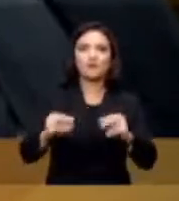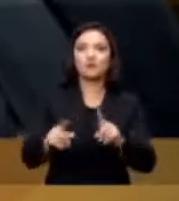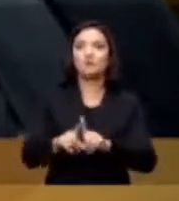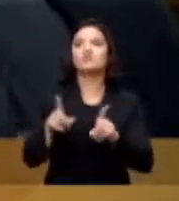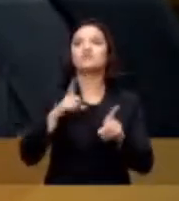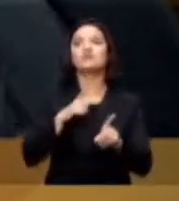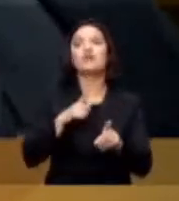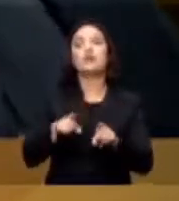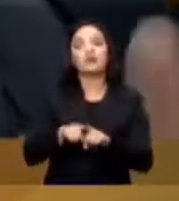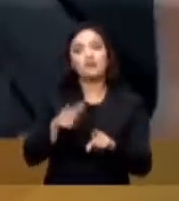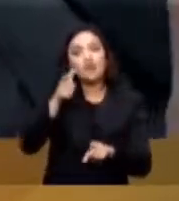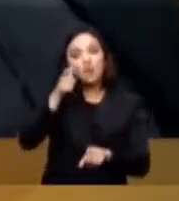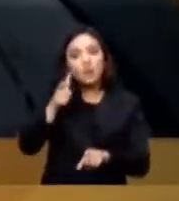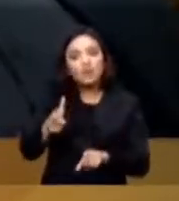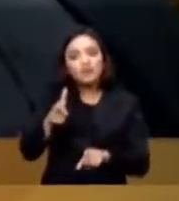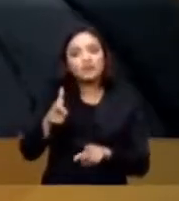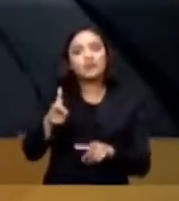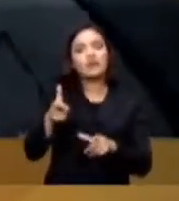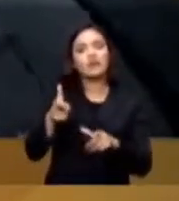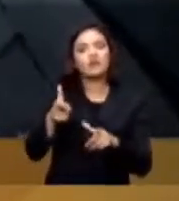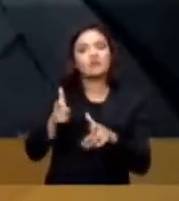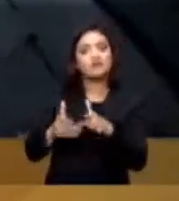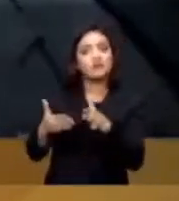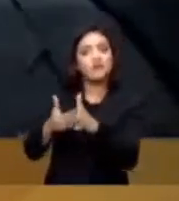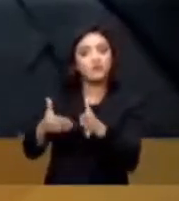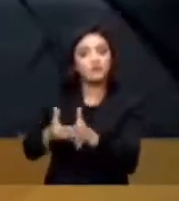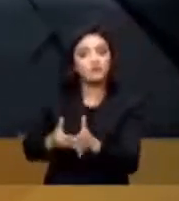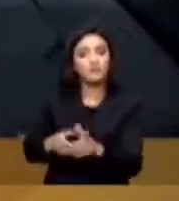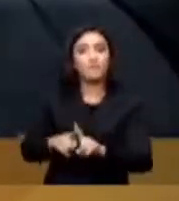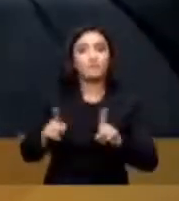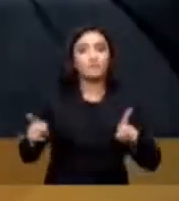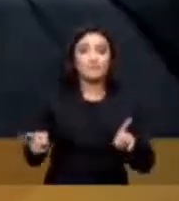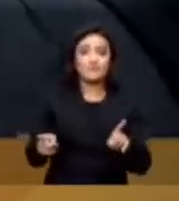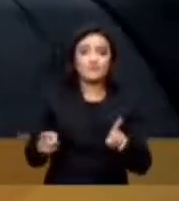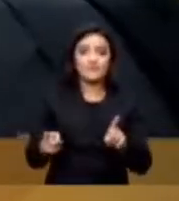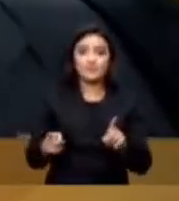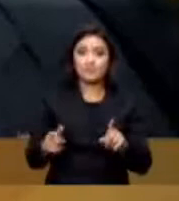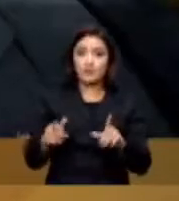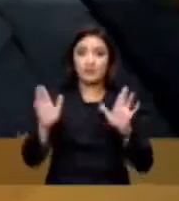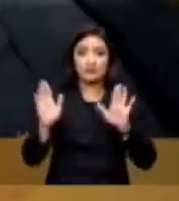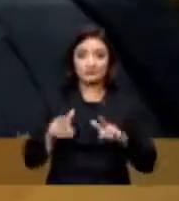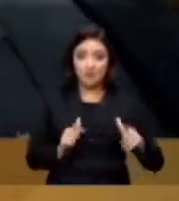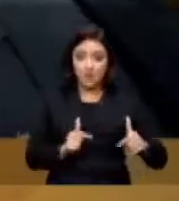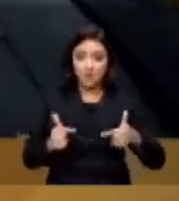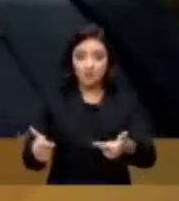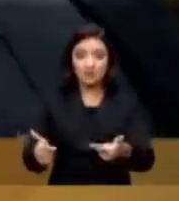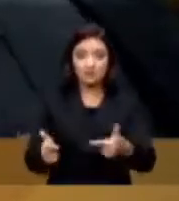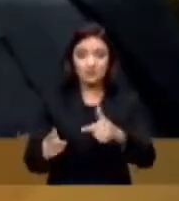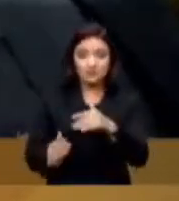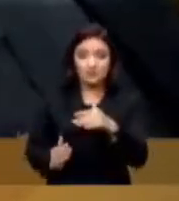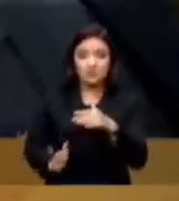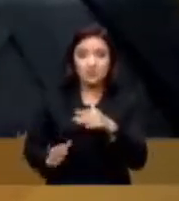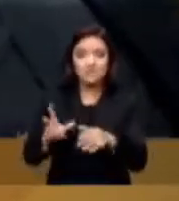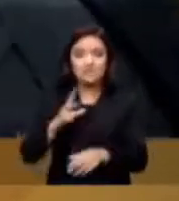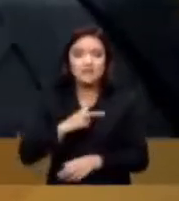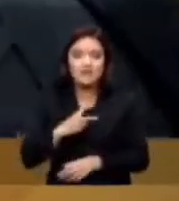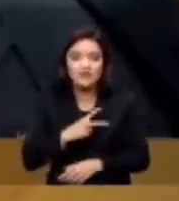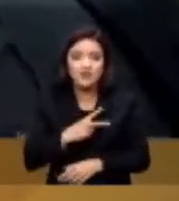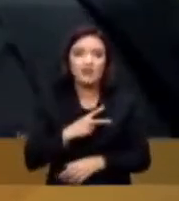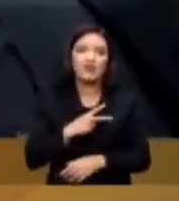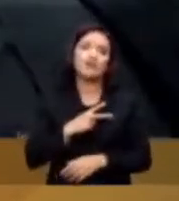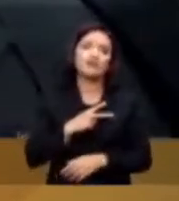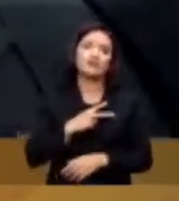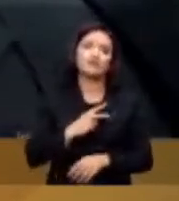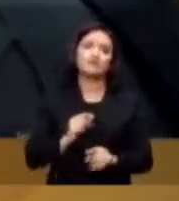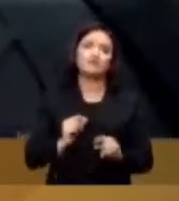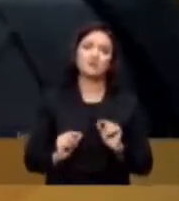restrito, numa atividade econômica essencialmente privada, que tem uma mera lembrança, uma